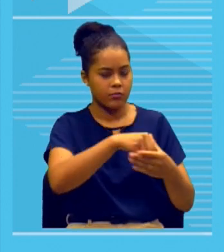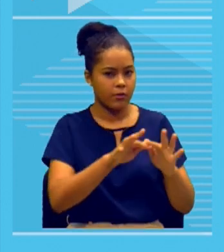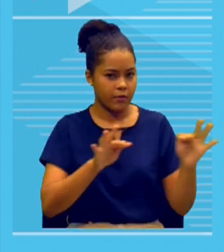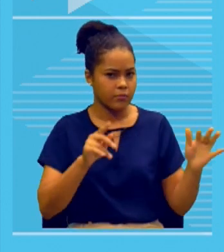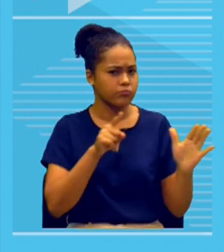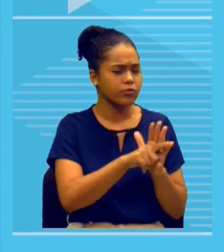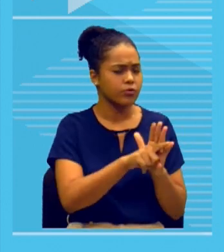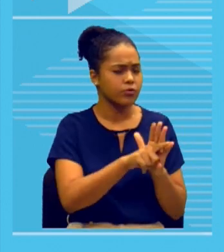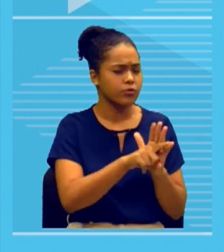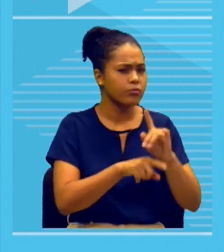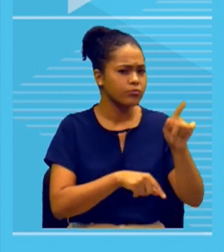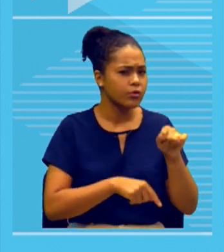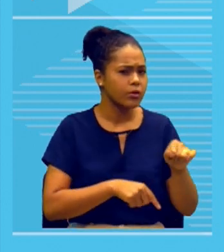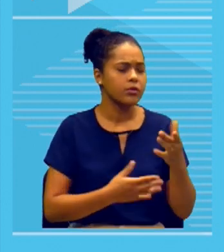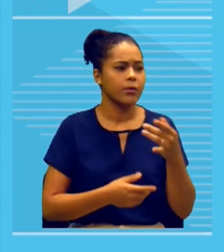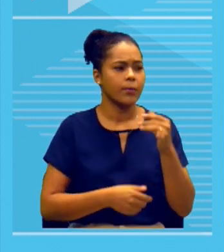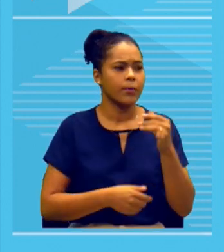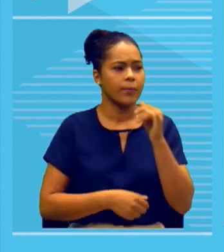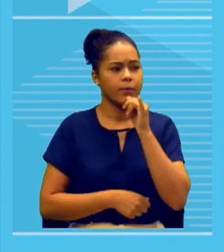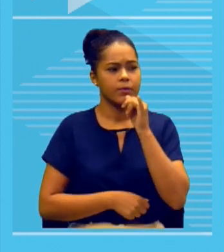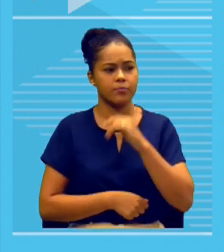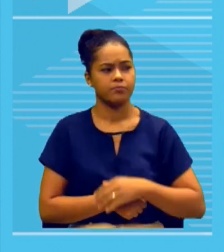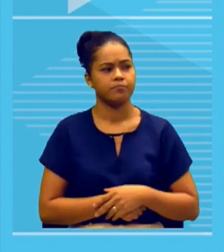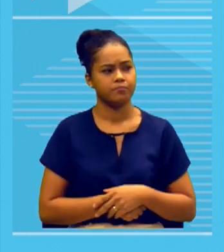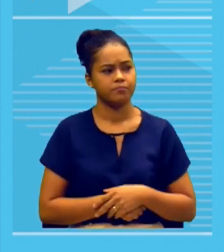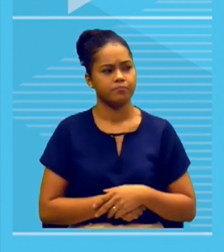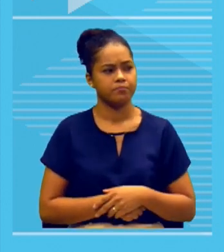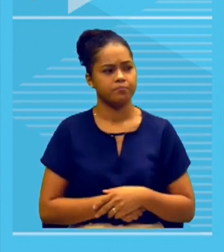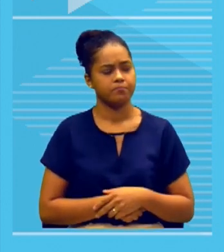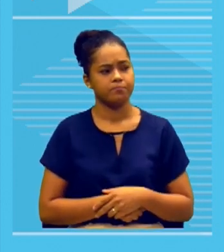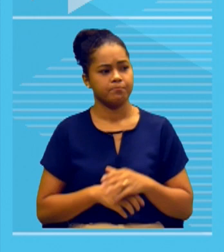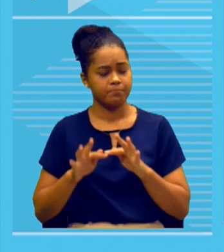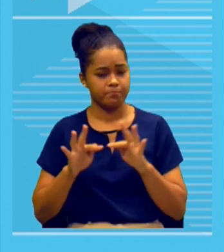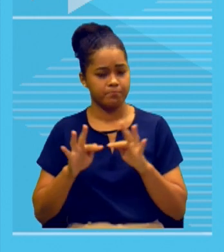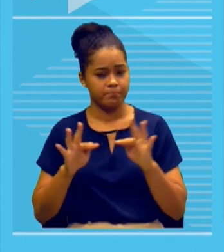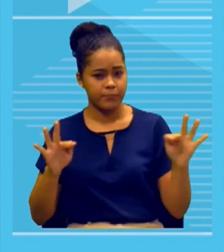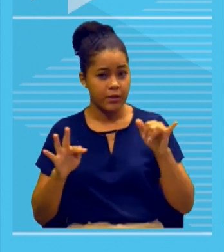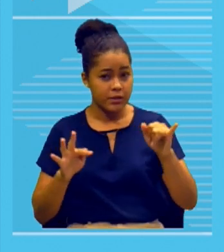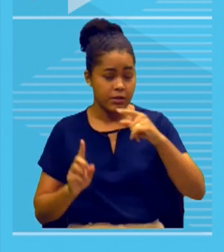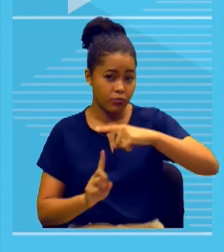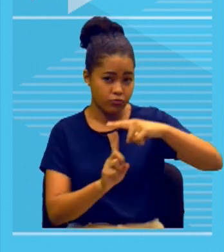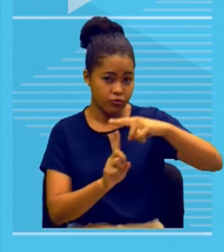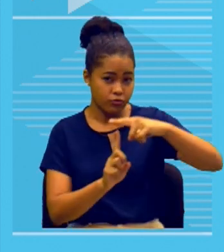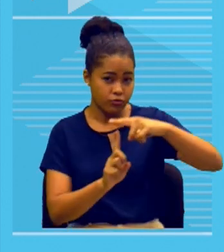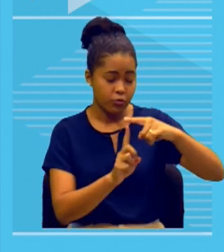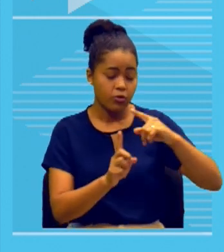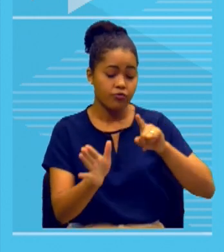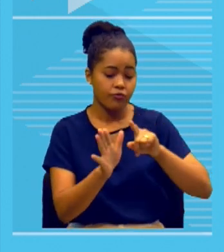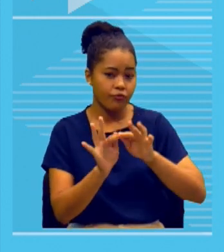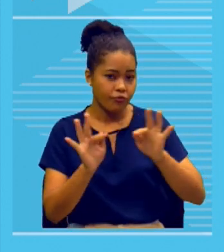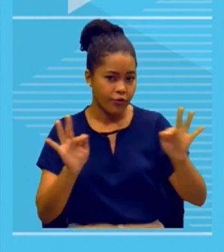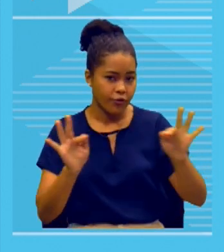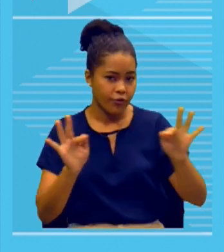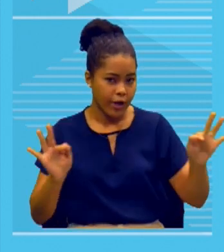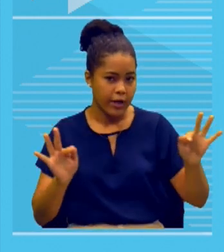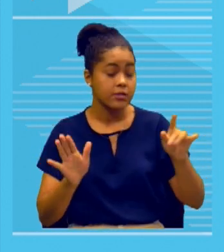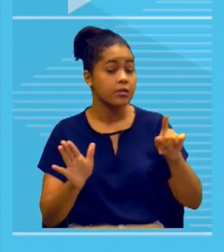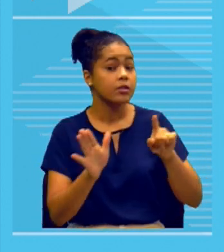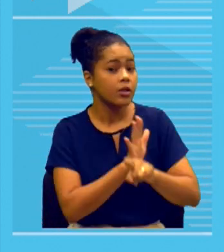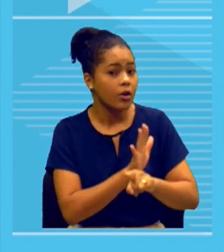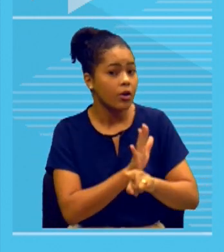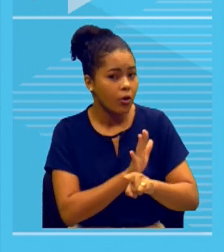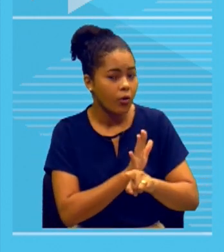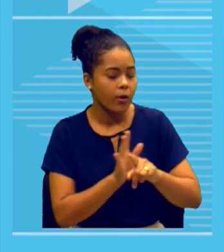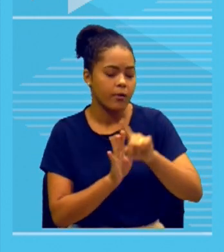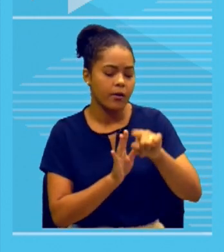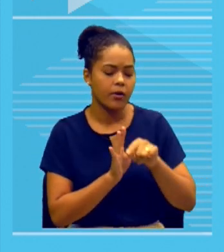Quem te disse tamanha asneira as frases quando forem interrogativas elas Puxaram o